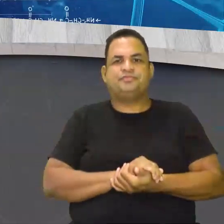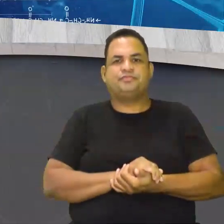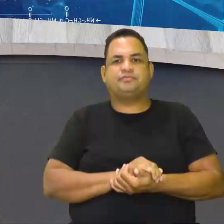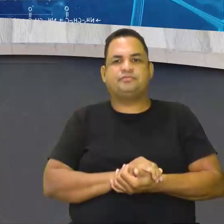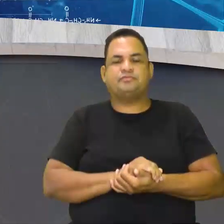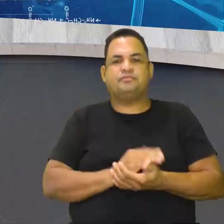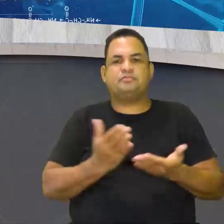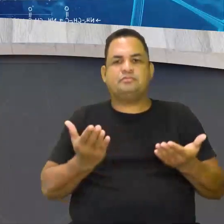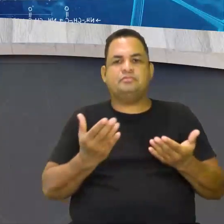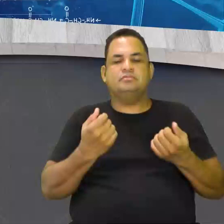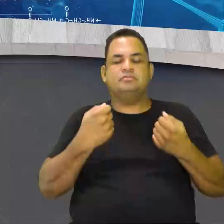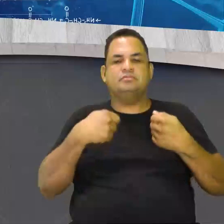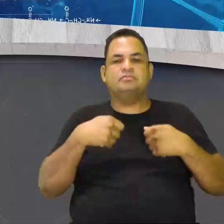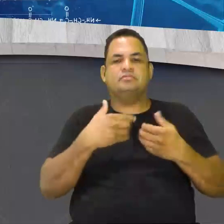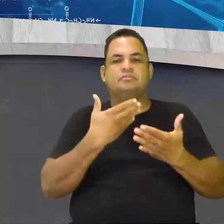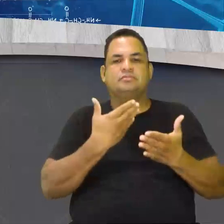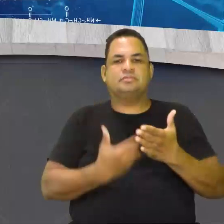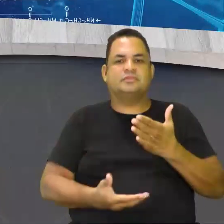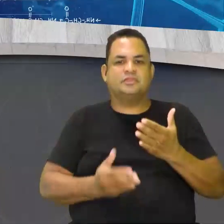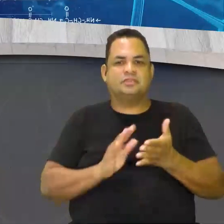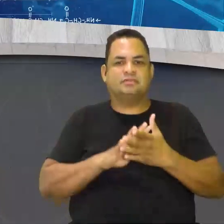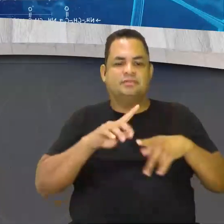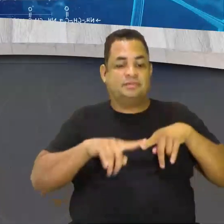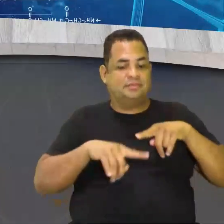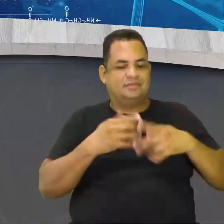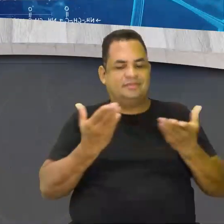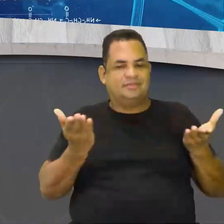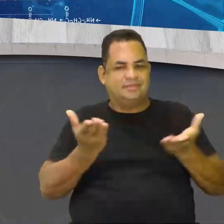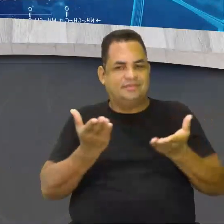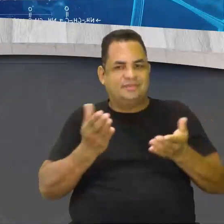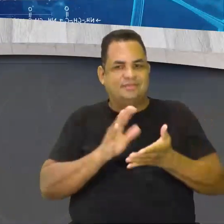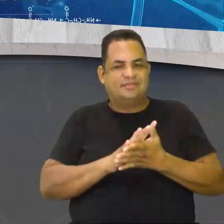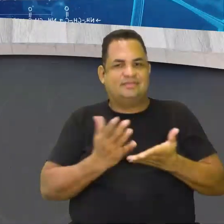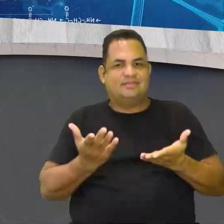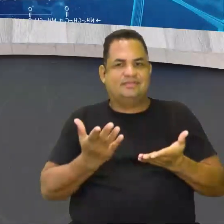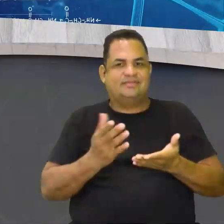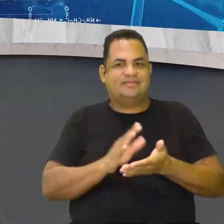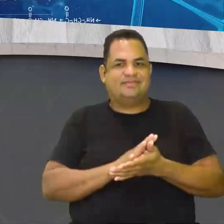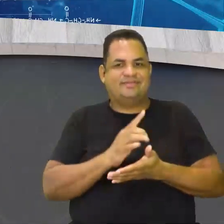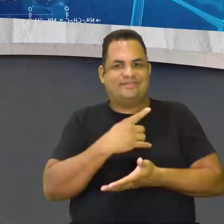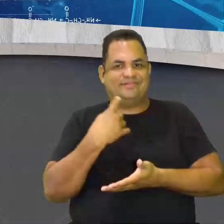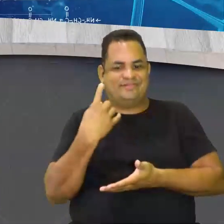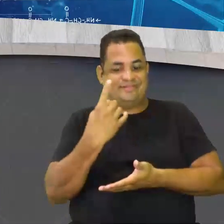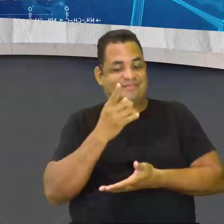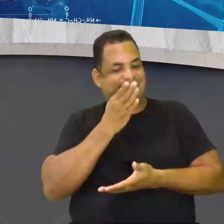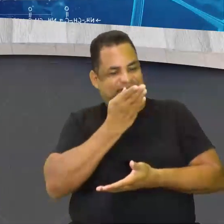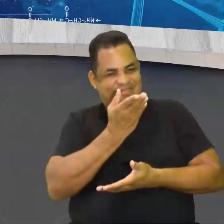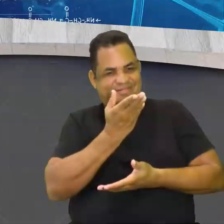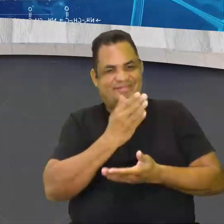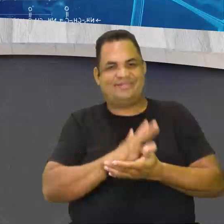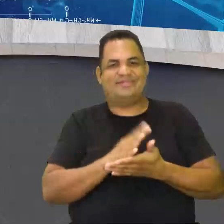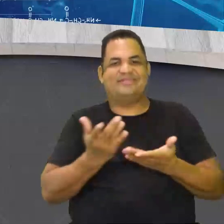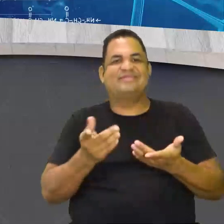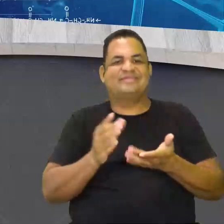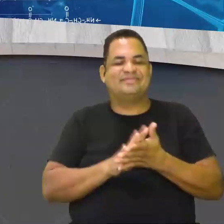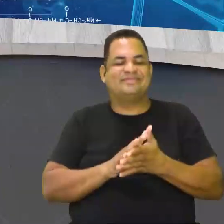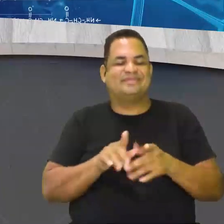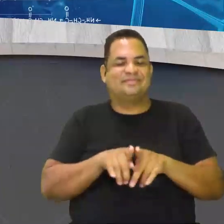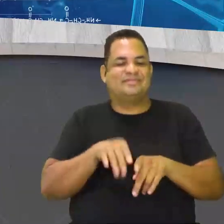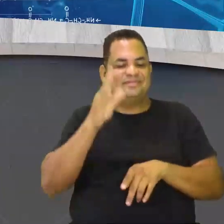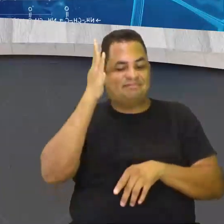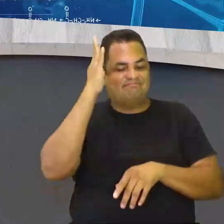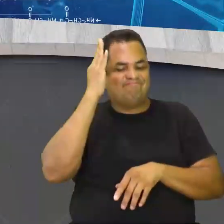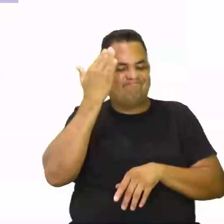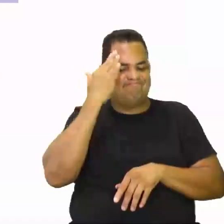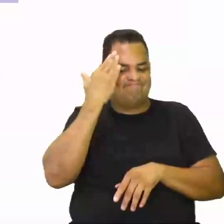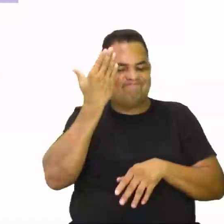só não podia perder a material naquele momento, né? Mas lembrando que não só sou eu, não. A senhora também é experta no assunto,